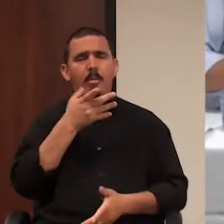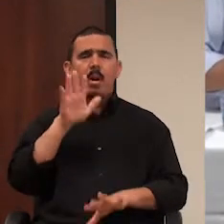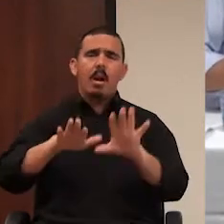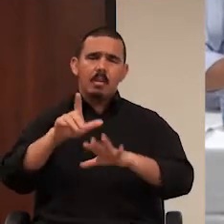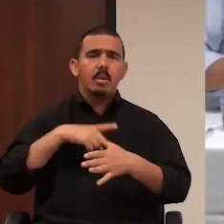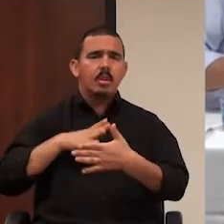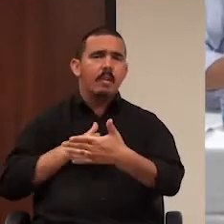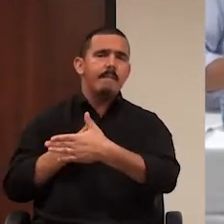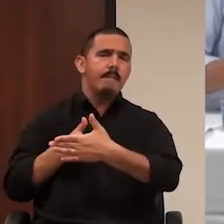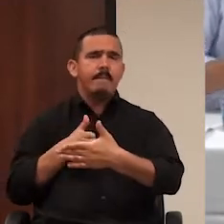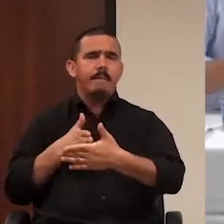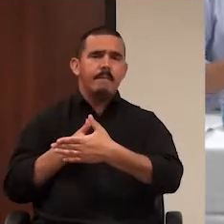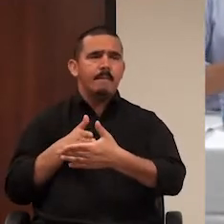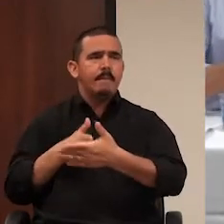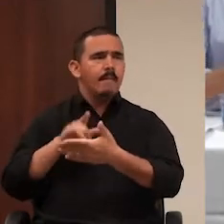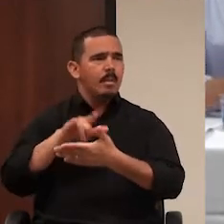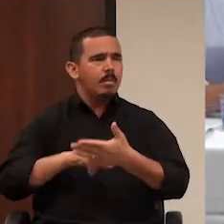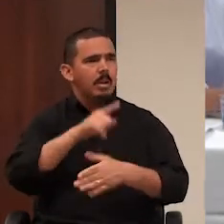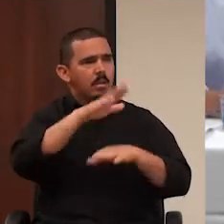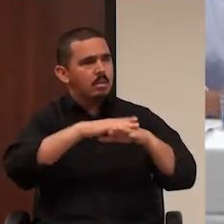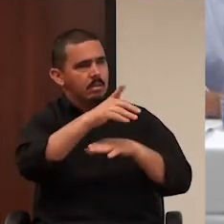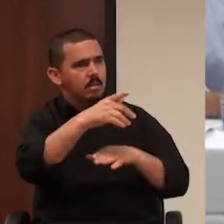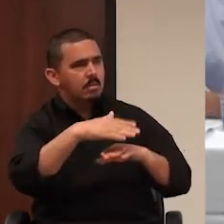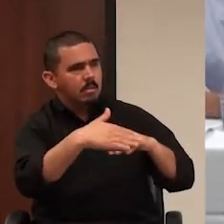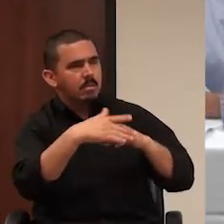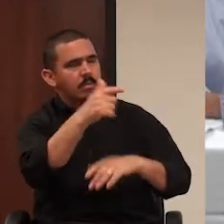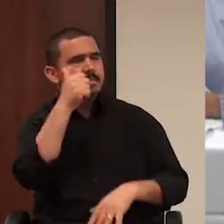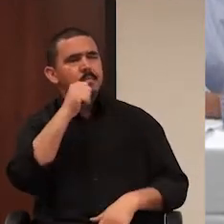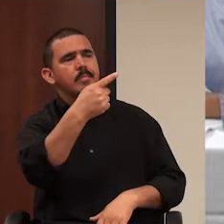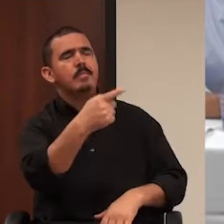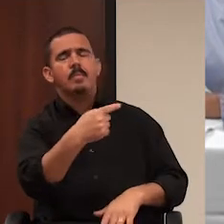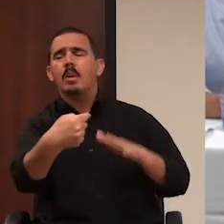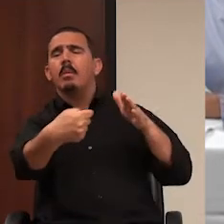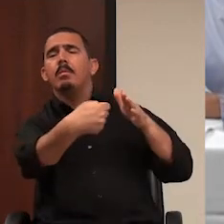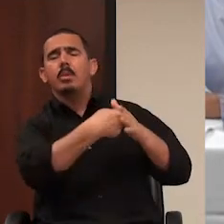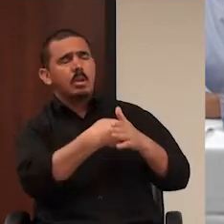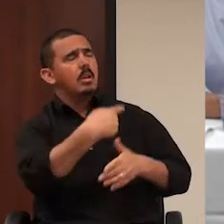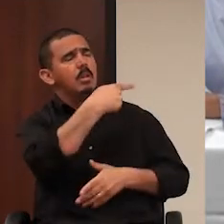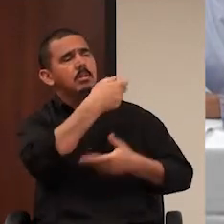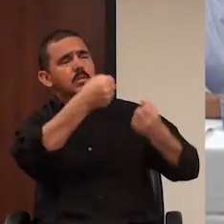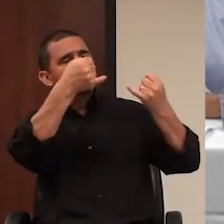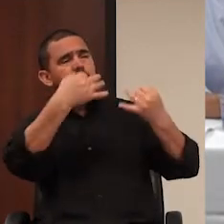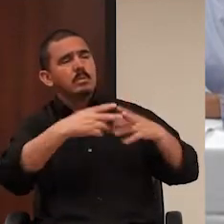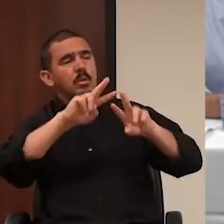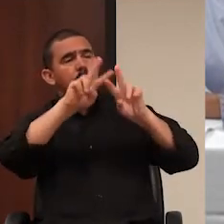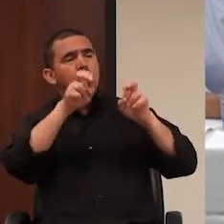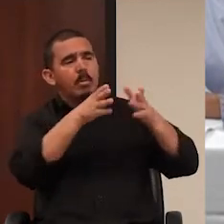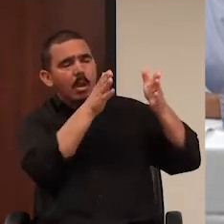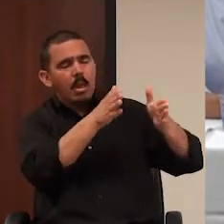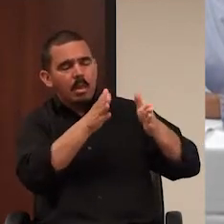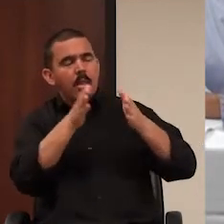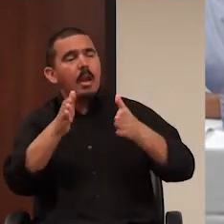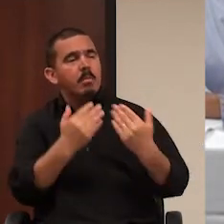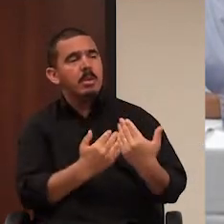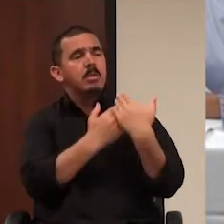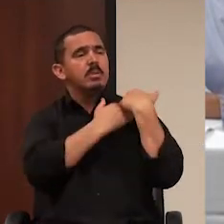médica. Quer falar? Você falou das etapas do processo de curatela, você falou